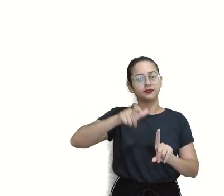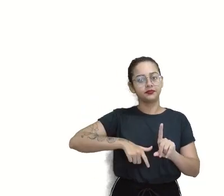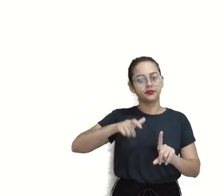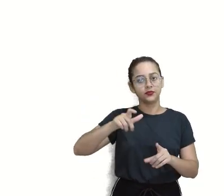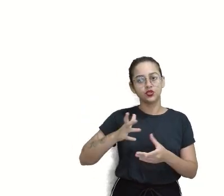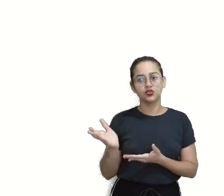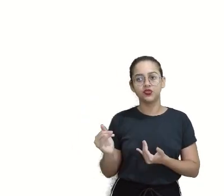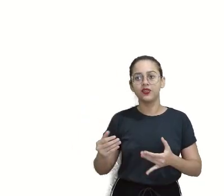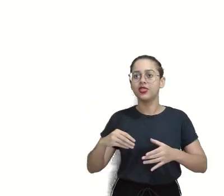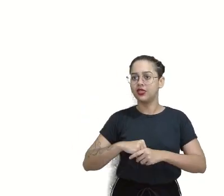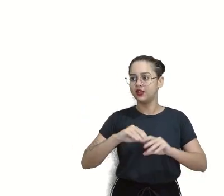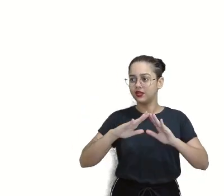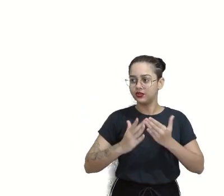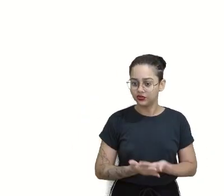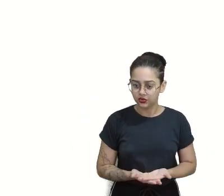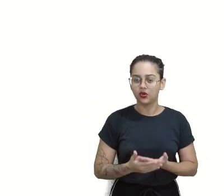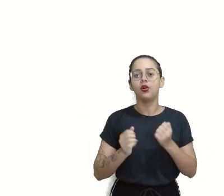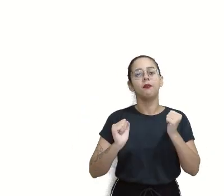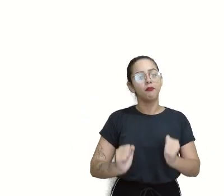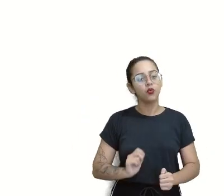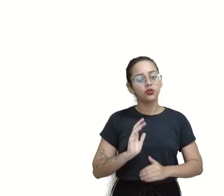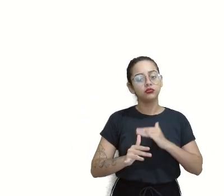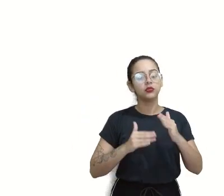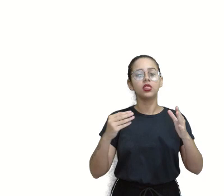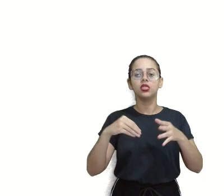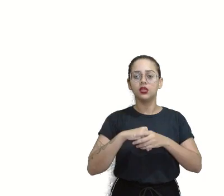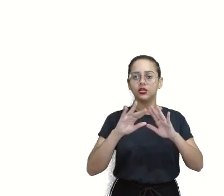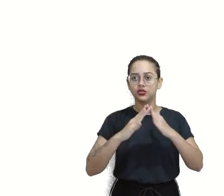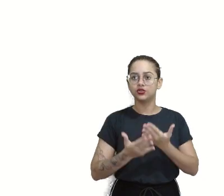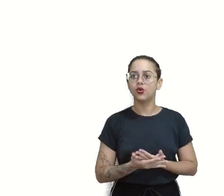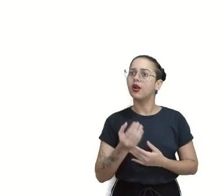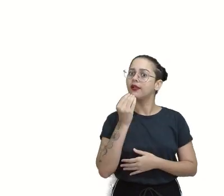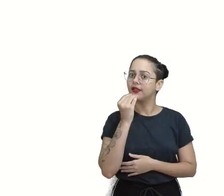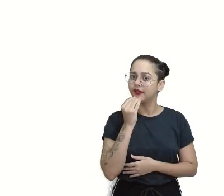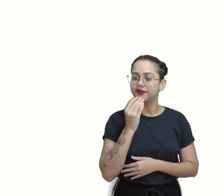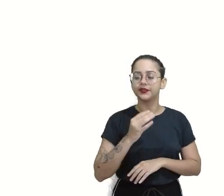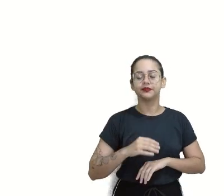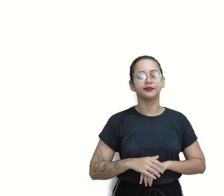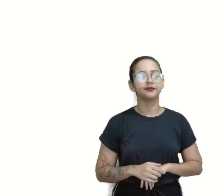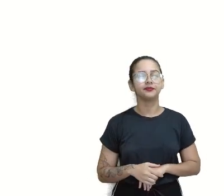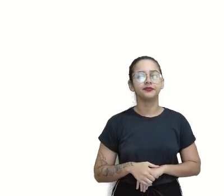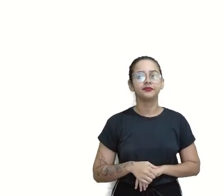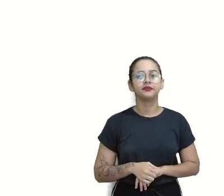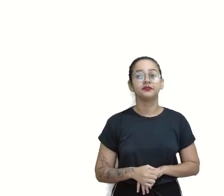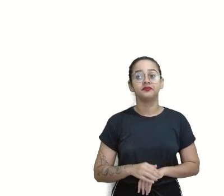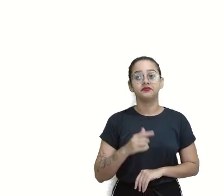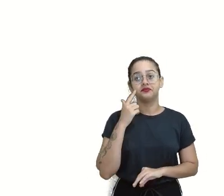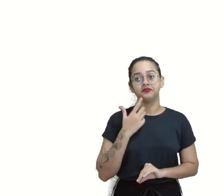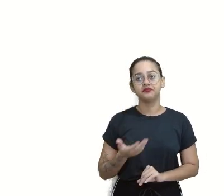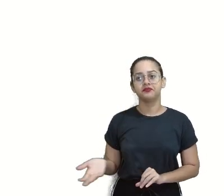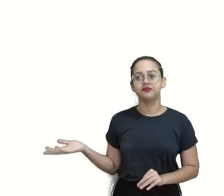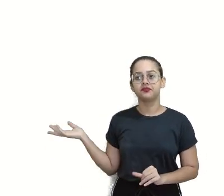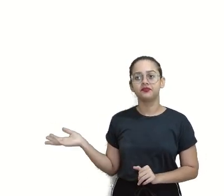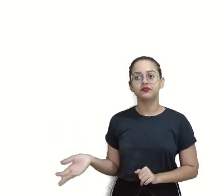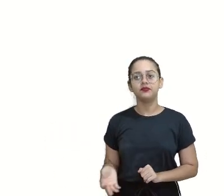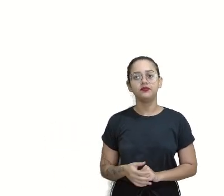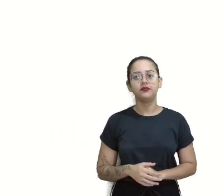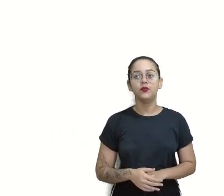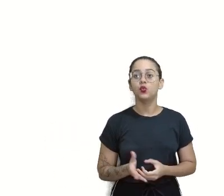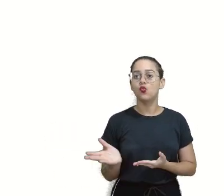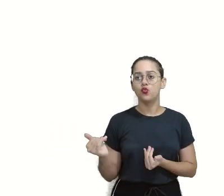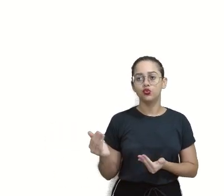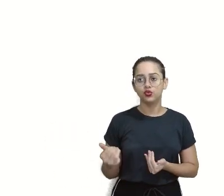aí na escola, né? Diz que a gente vem falando que pode ser desenvolvido, né, gente? Deve, aliás. Aí, ó, os jovens são sujeitos à sua